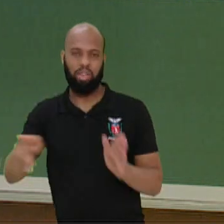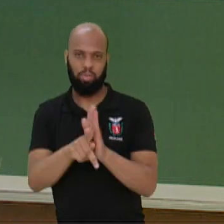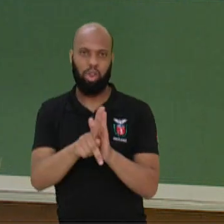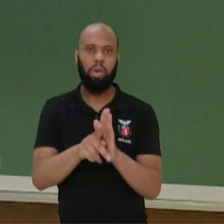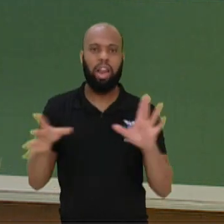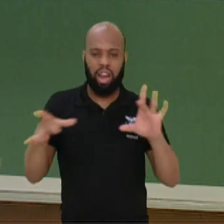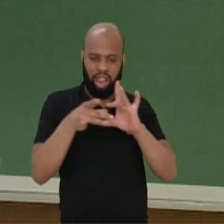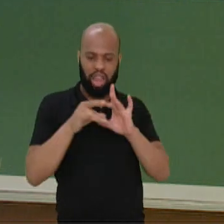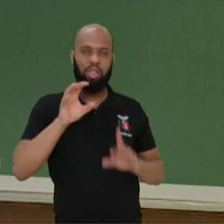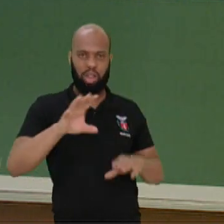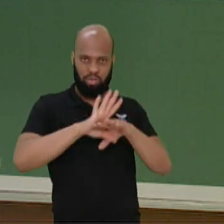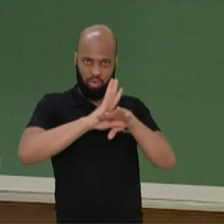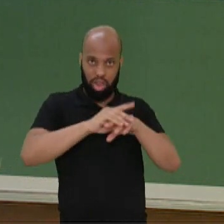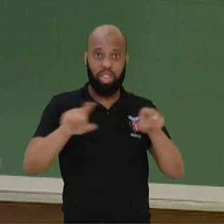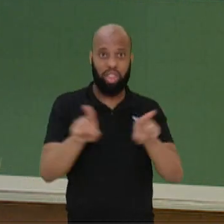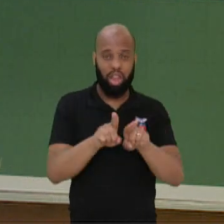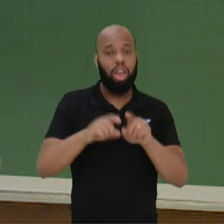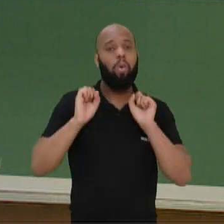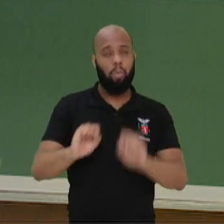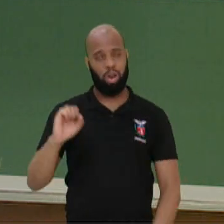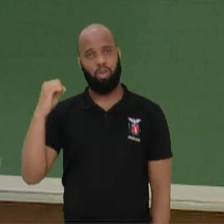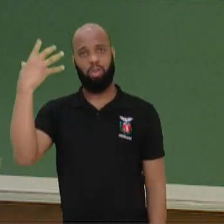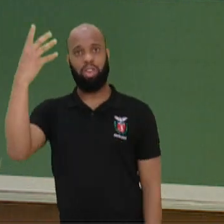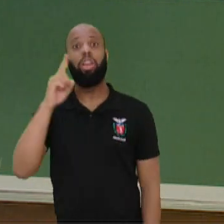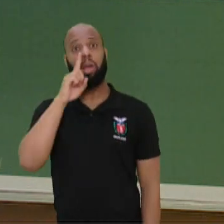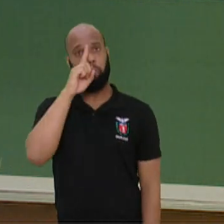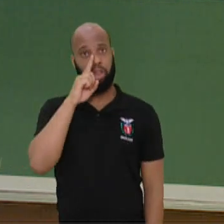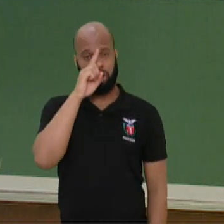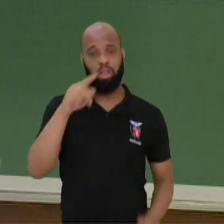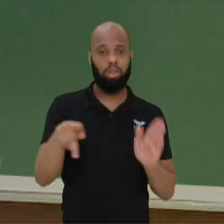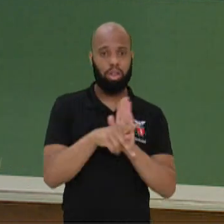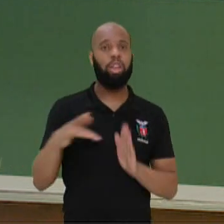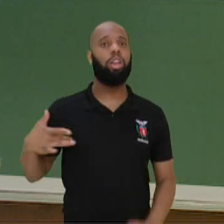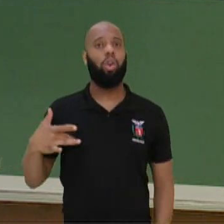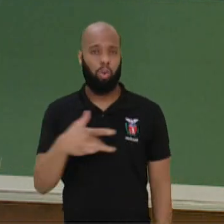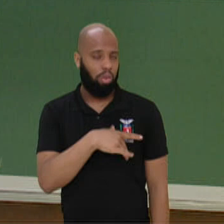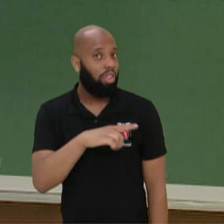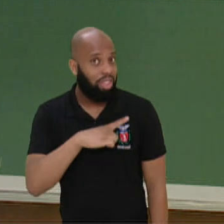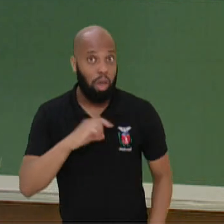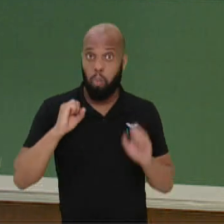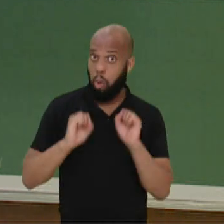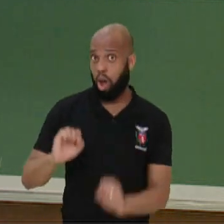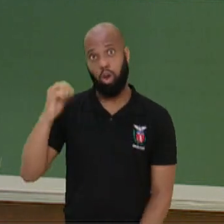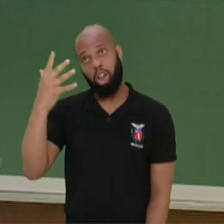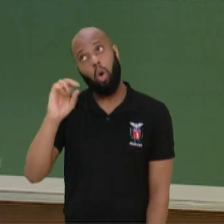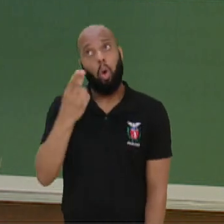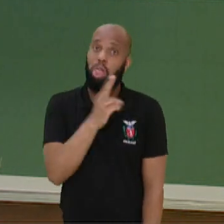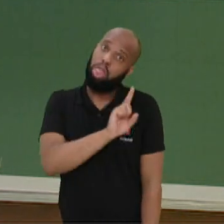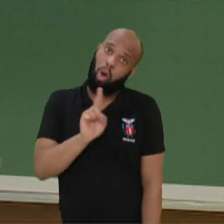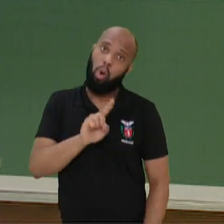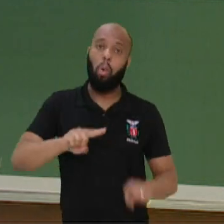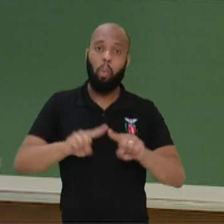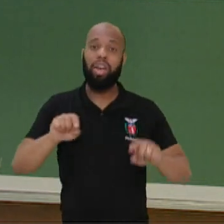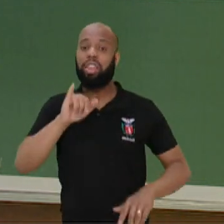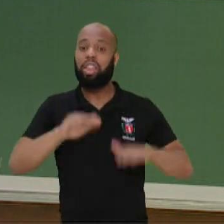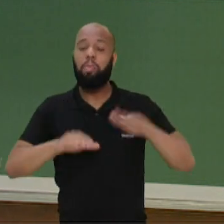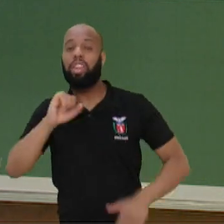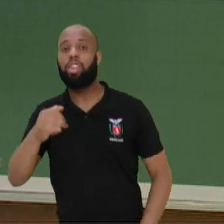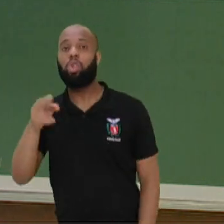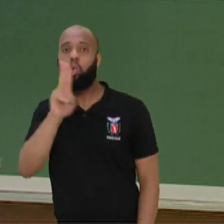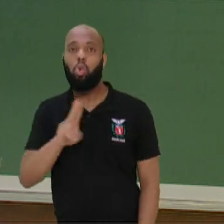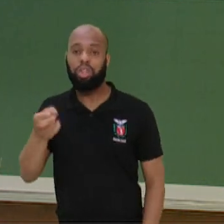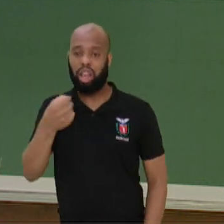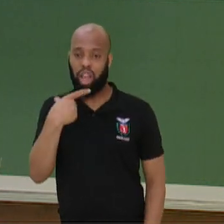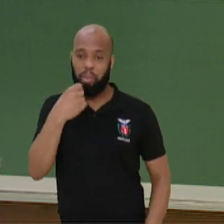todas essas possibilidades, esses riscos que podem ou não acontecer em função do uso de